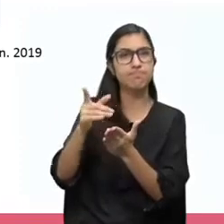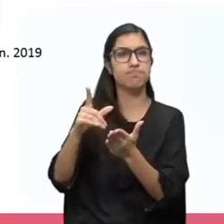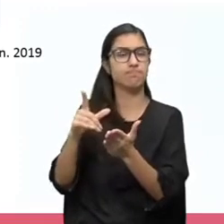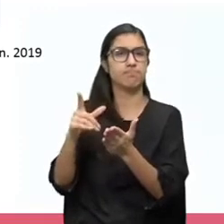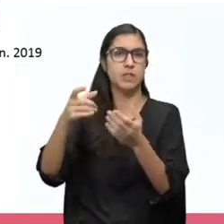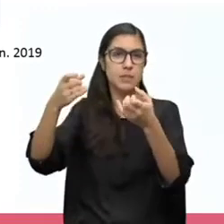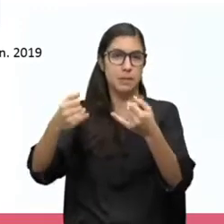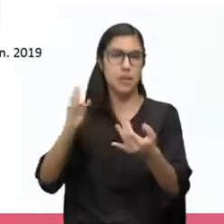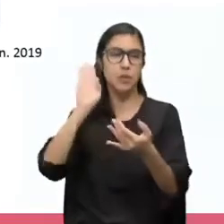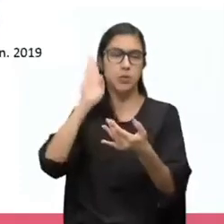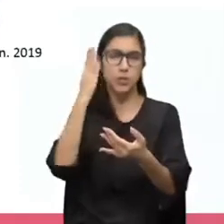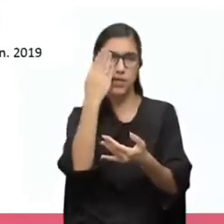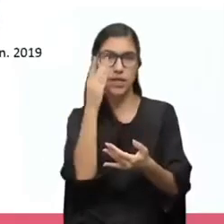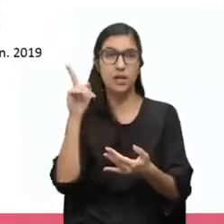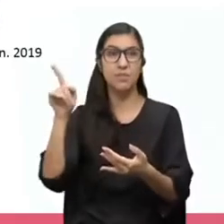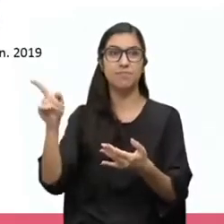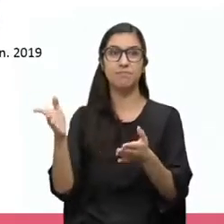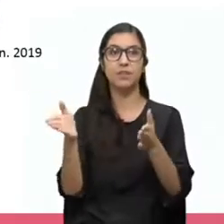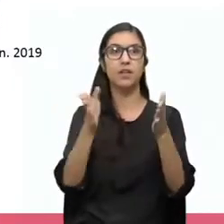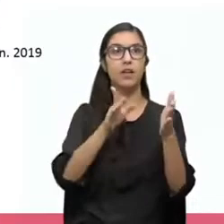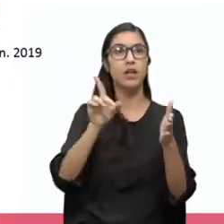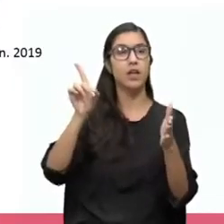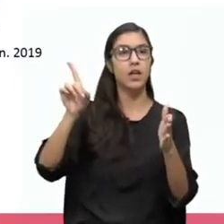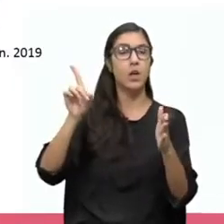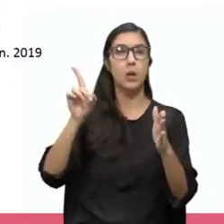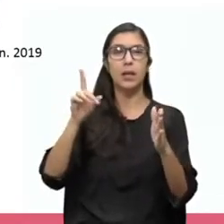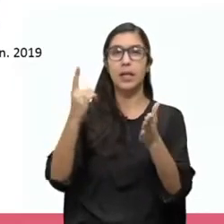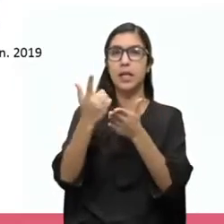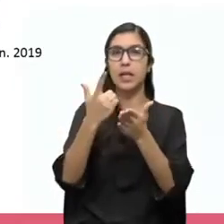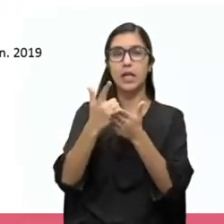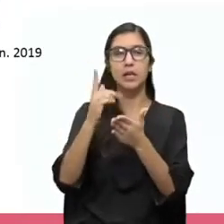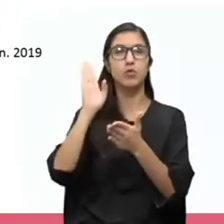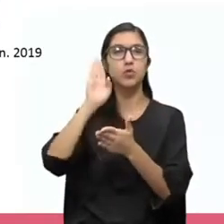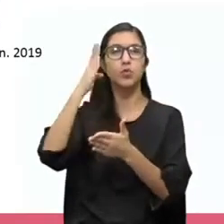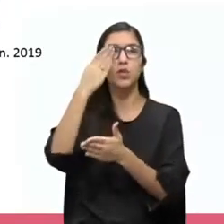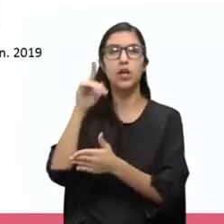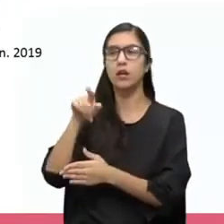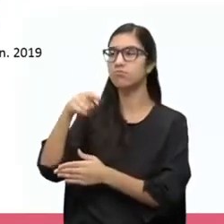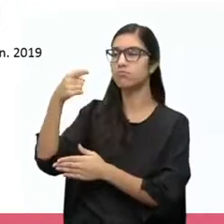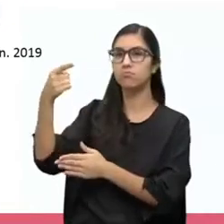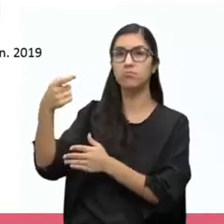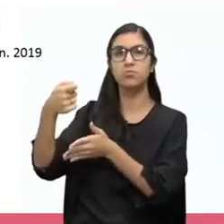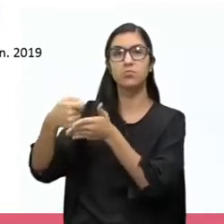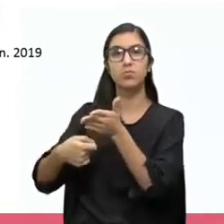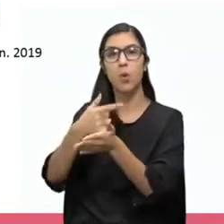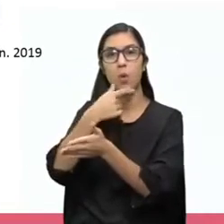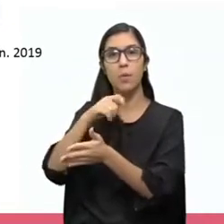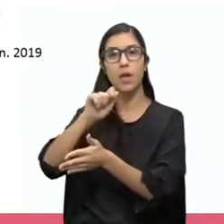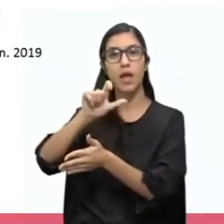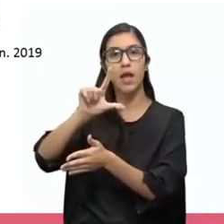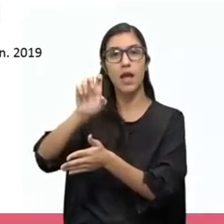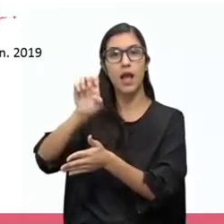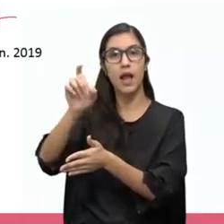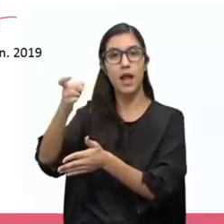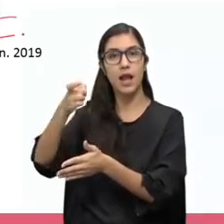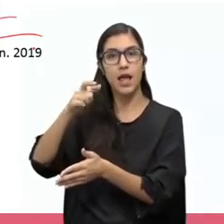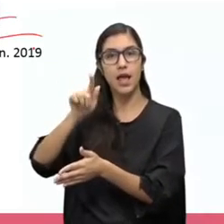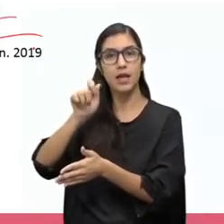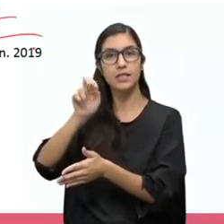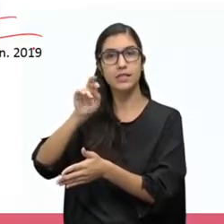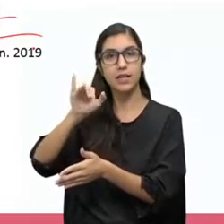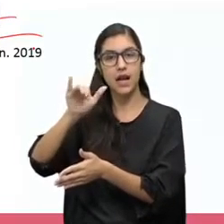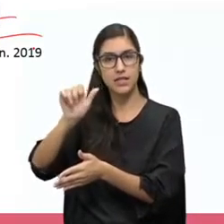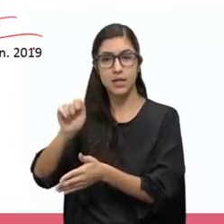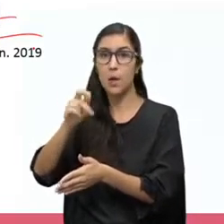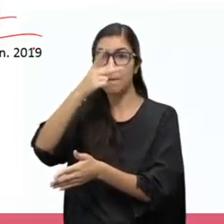múltipla. Esse é um livro Coringa, é um livro surdo-cegueira escrito pelo Alex Garcia, uma pessoa com